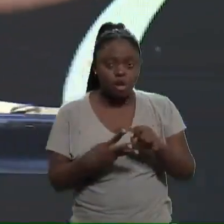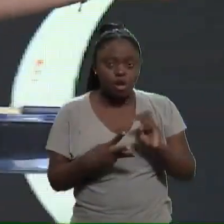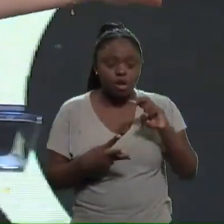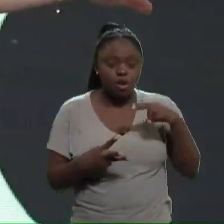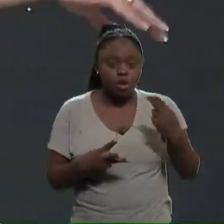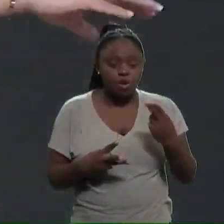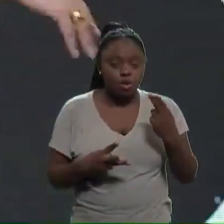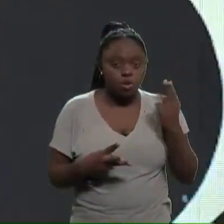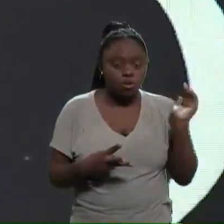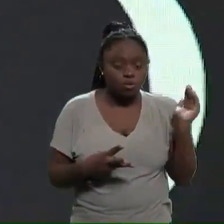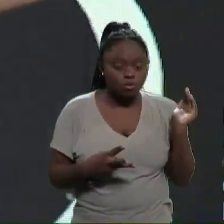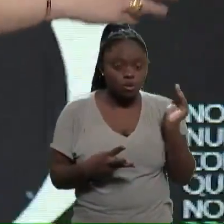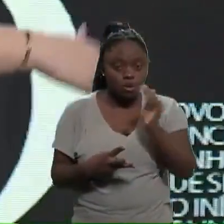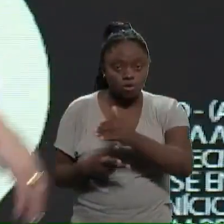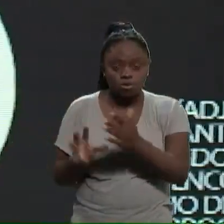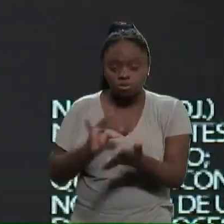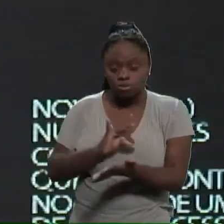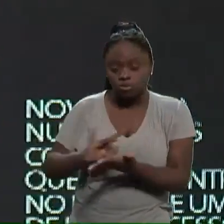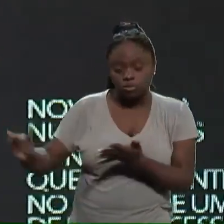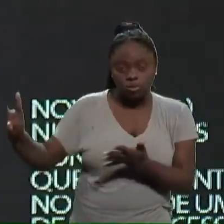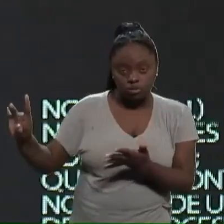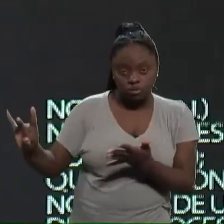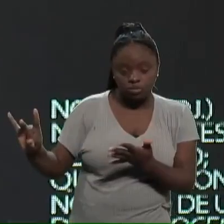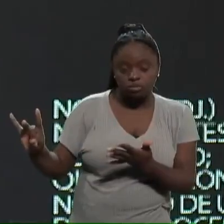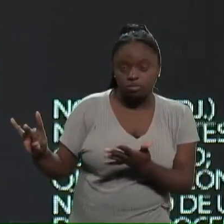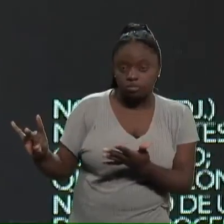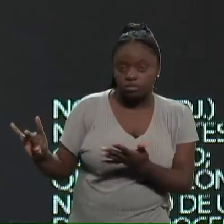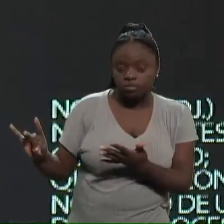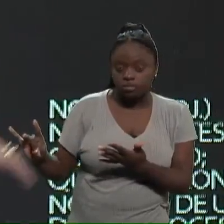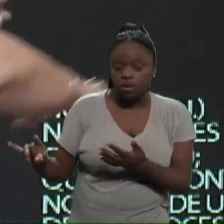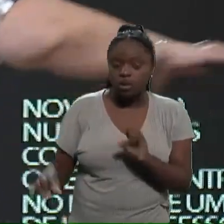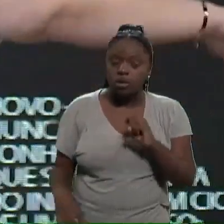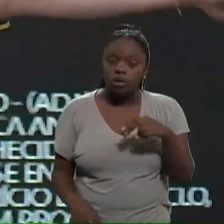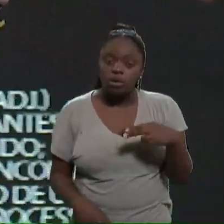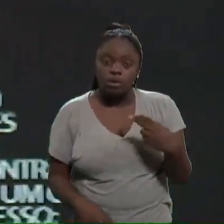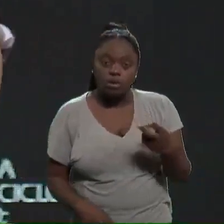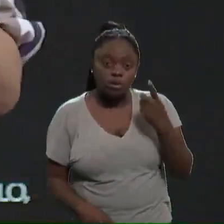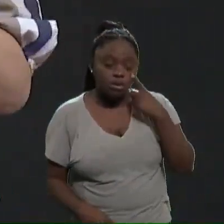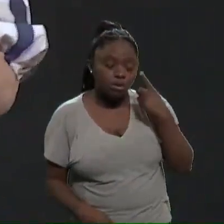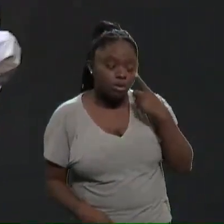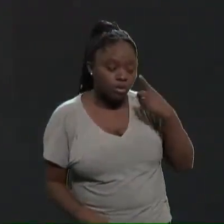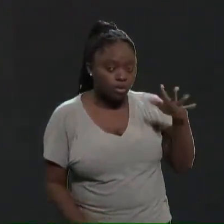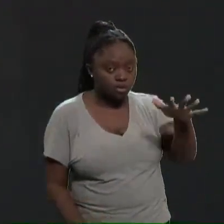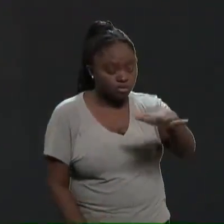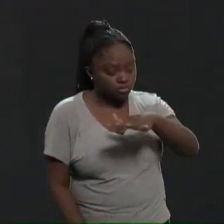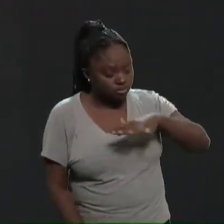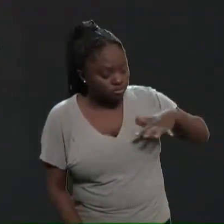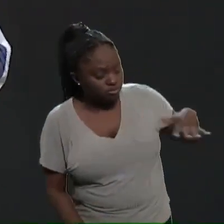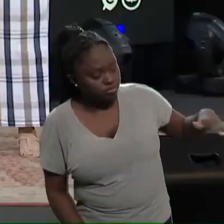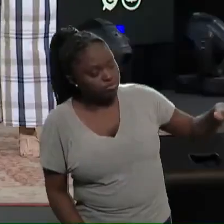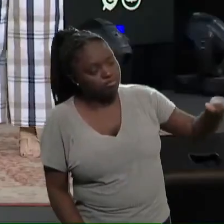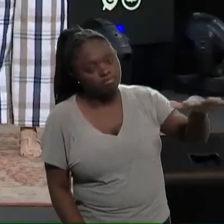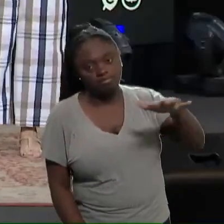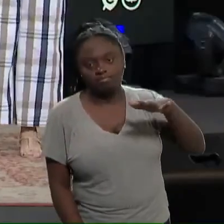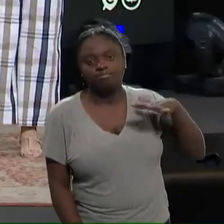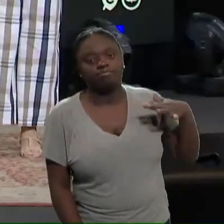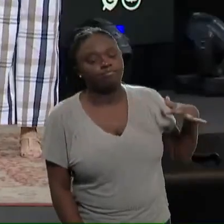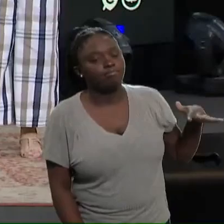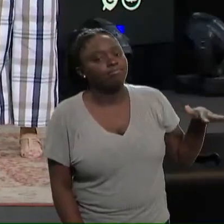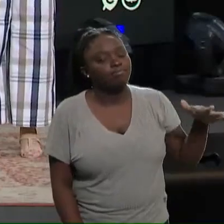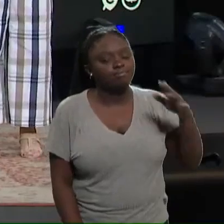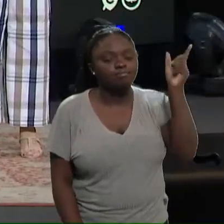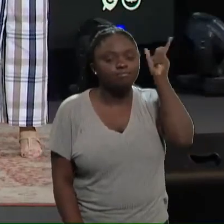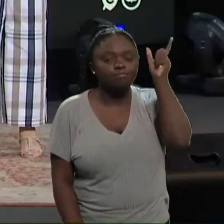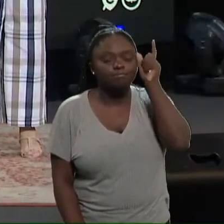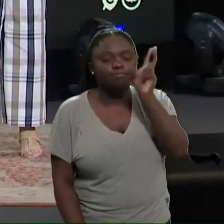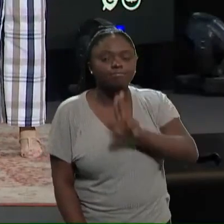nosso adversário e nós o vemos grande demais. Ou nós olhamos demais para o cenário e é o que Satanás usa para